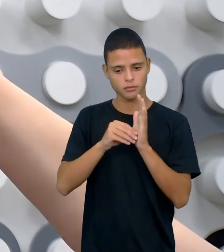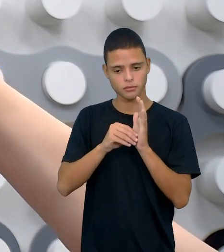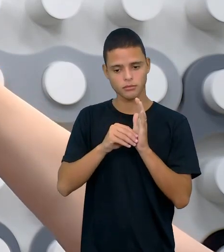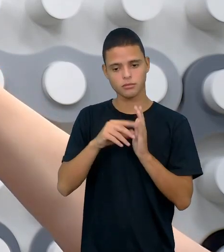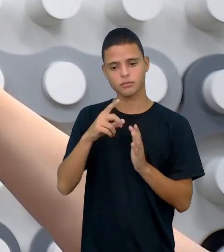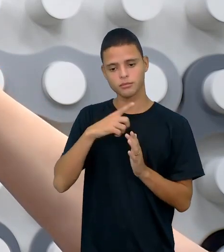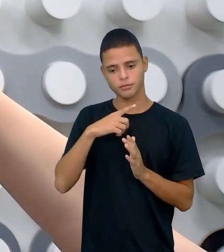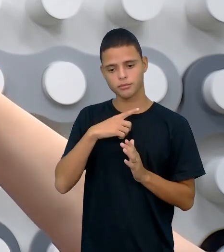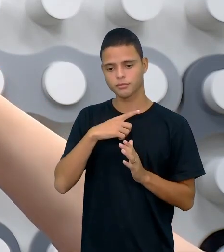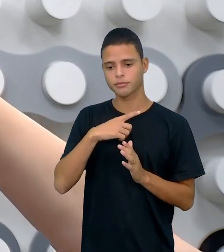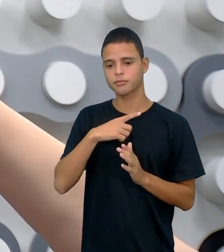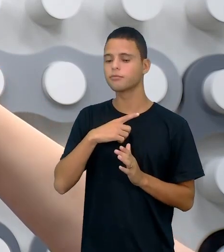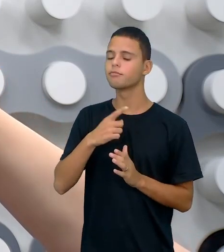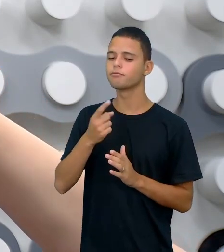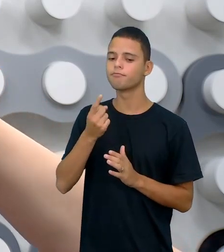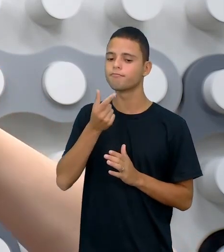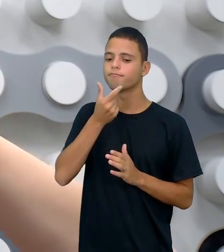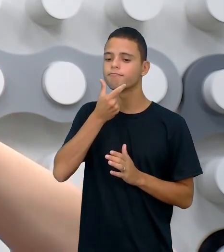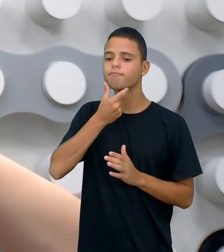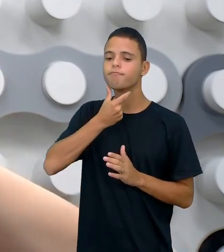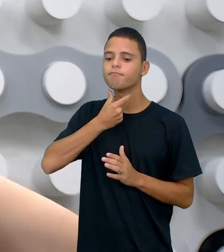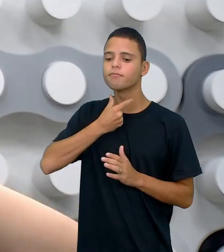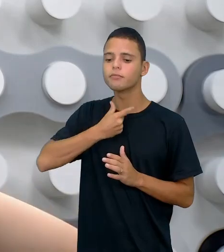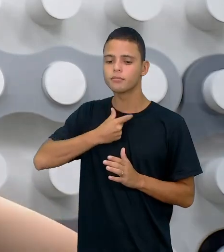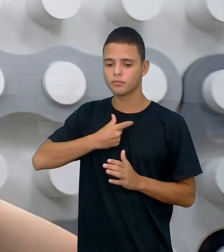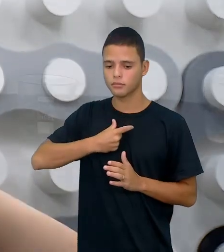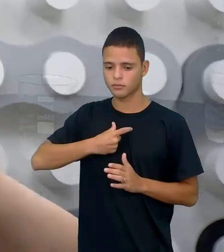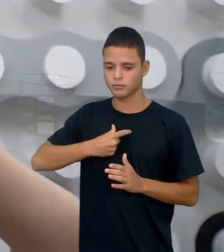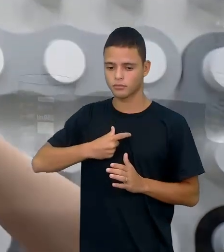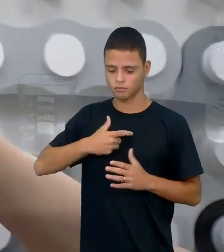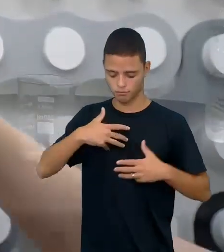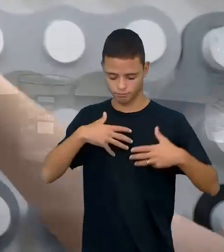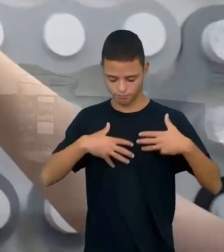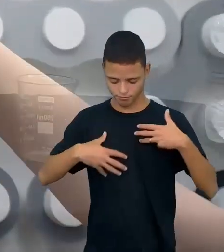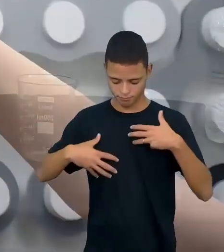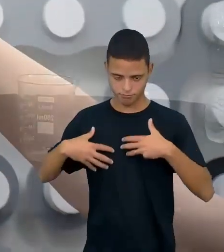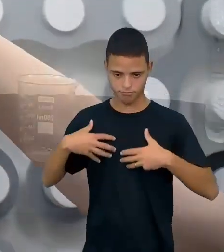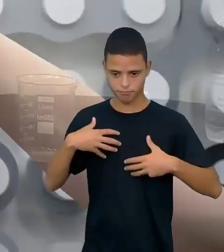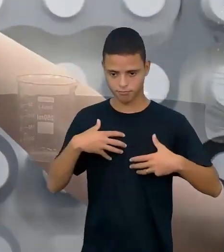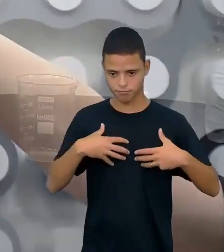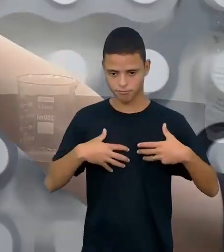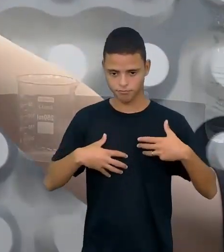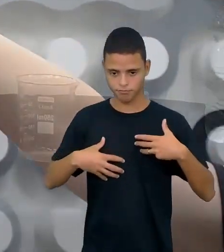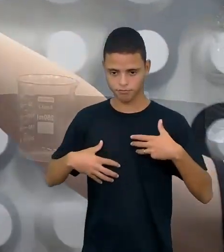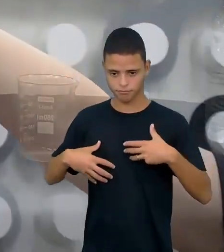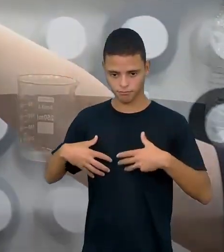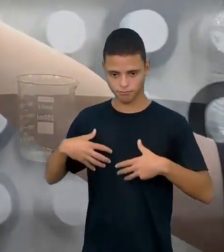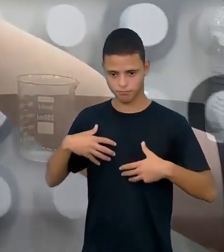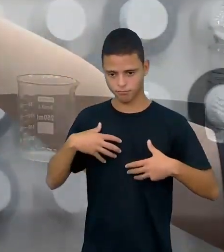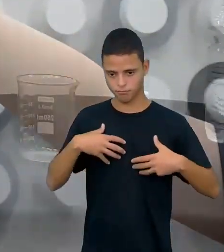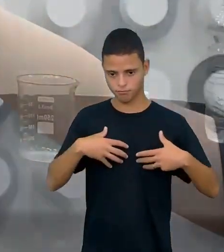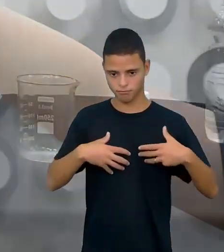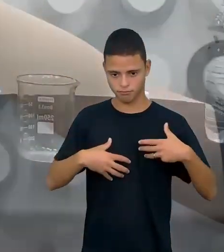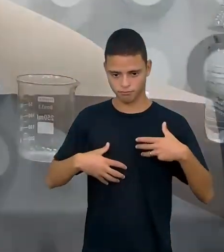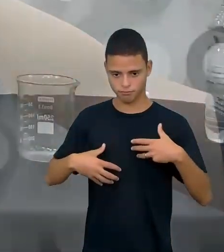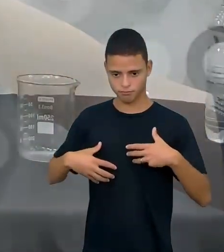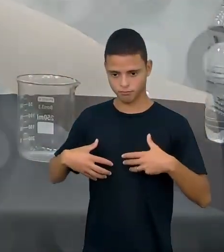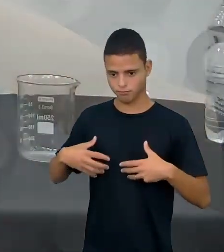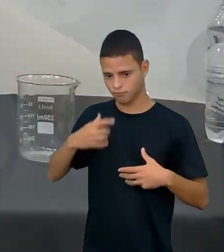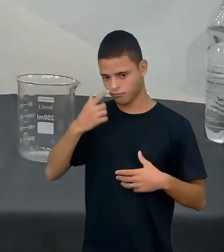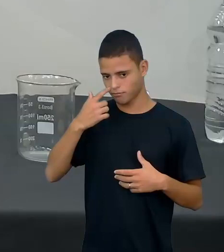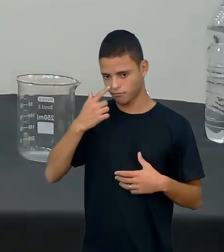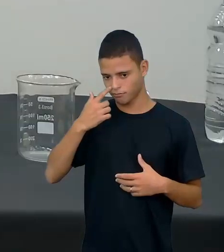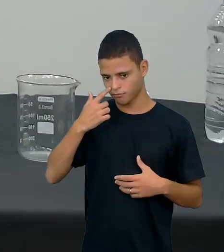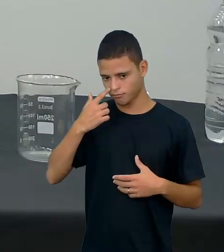Então vai percorrer aqui toda a nossa boca, vai passar aqui pela região do tórax, então ele passa aqui por dentro, né? Por trás aqui,